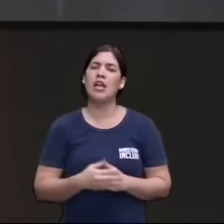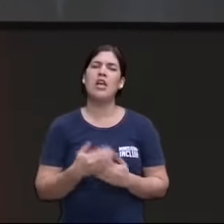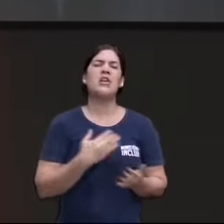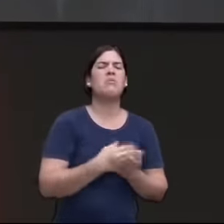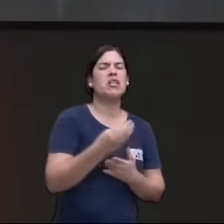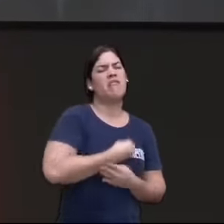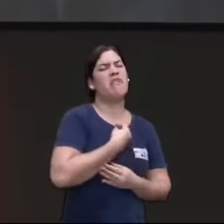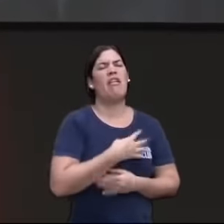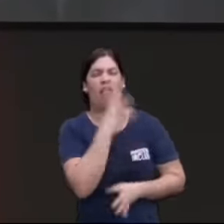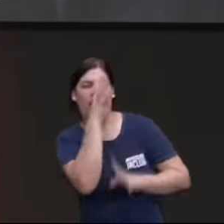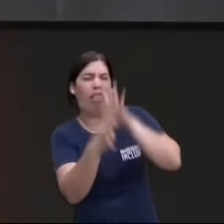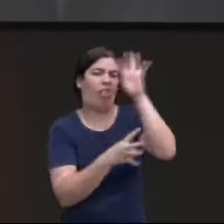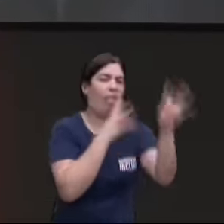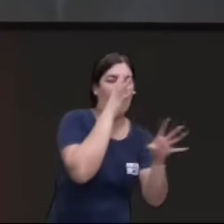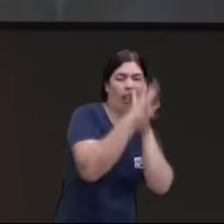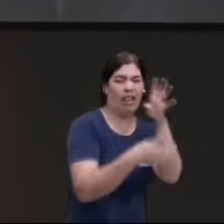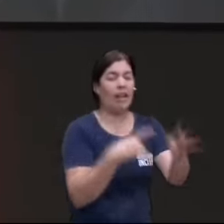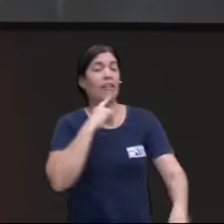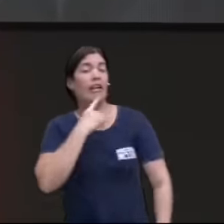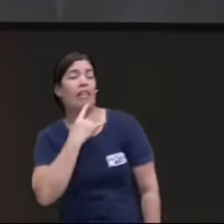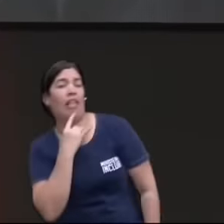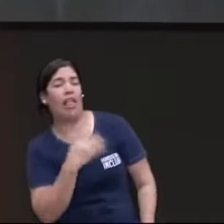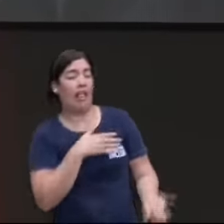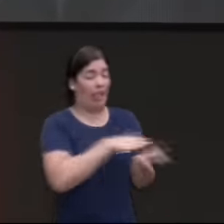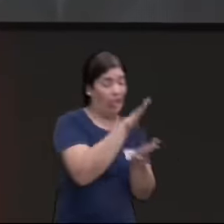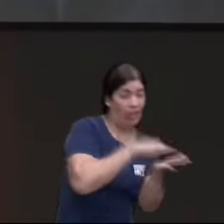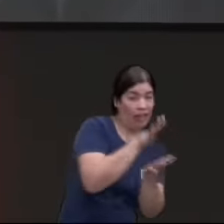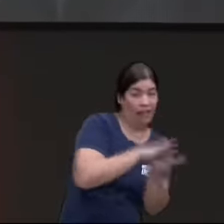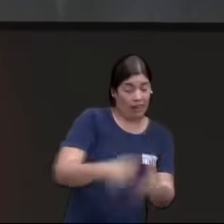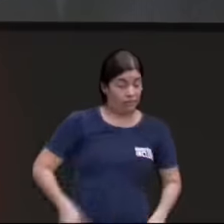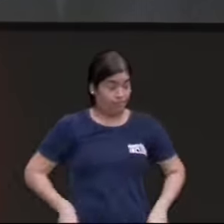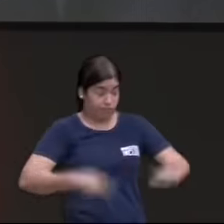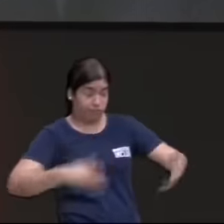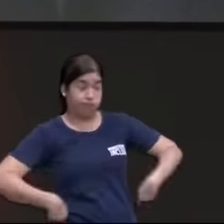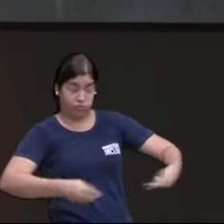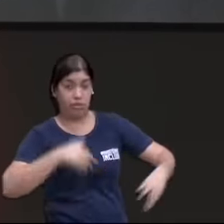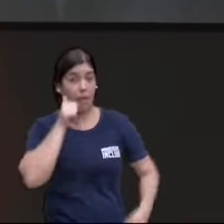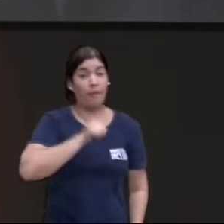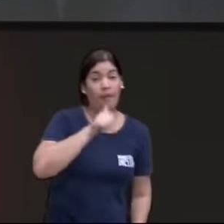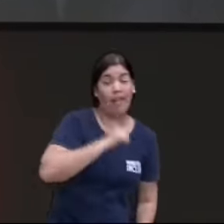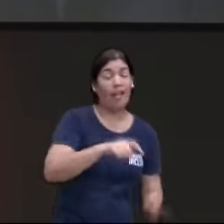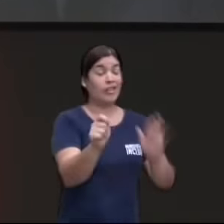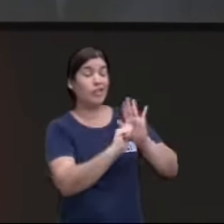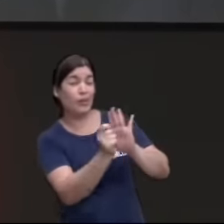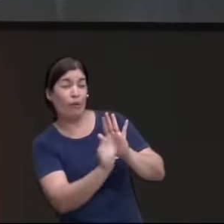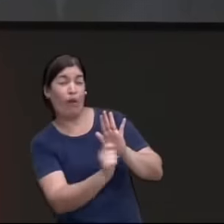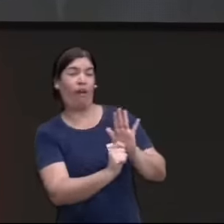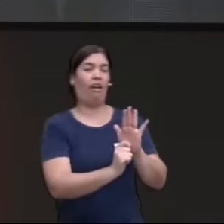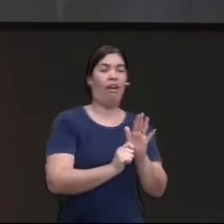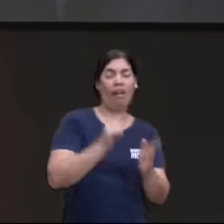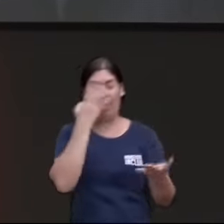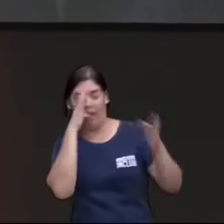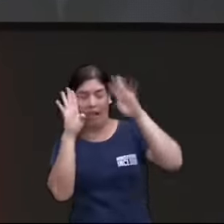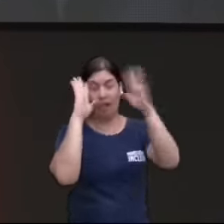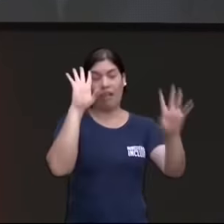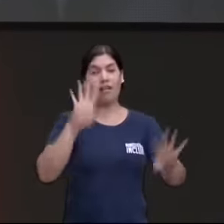ele quer. E ele mete bronca, cervejada, mulherada, droga,